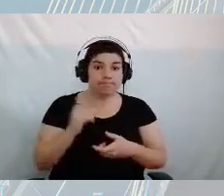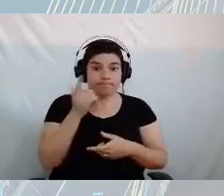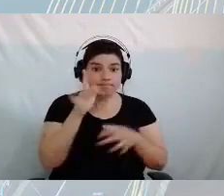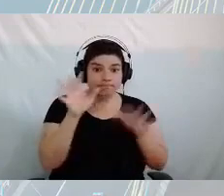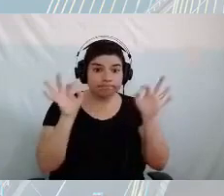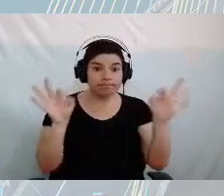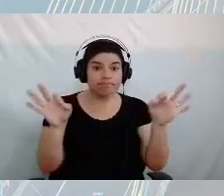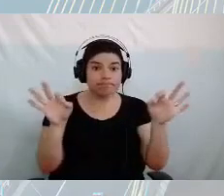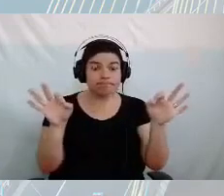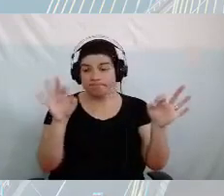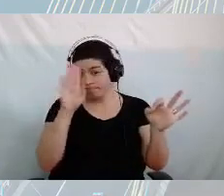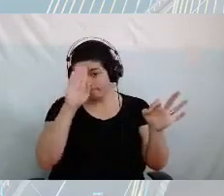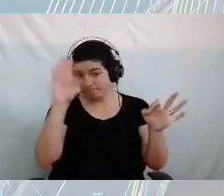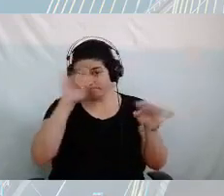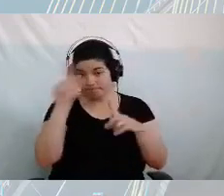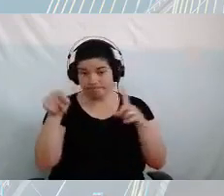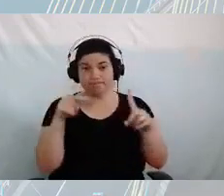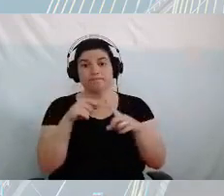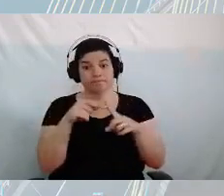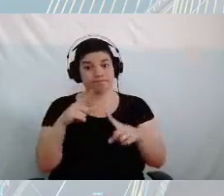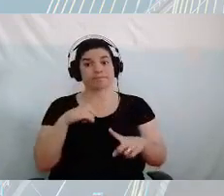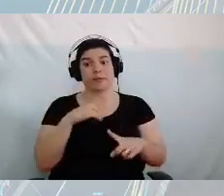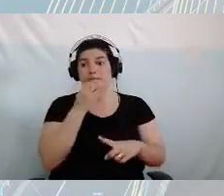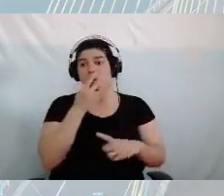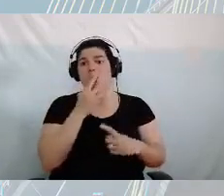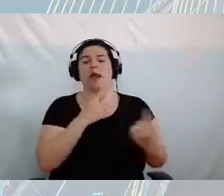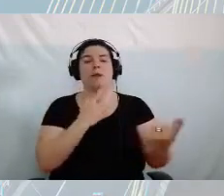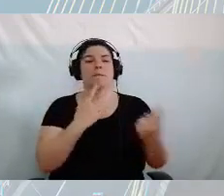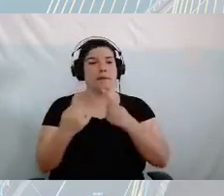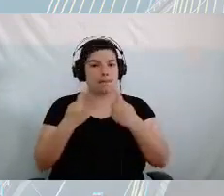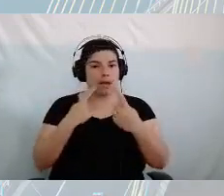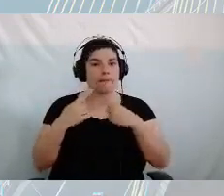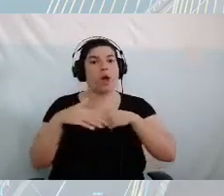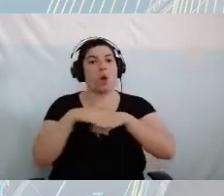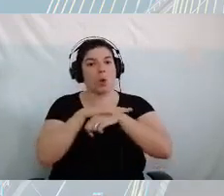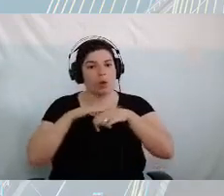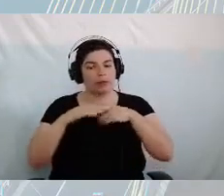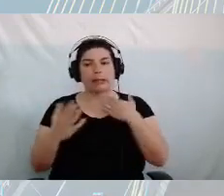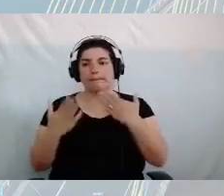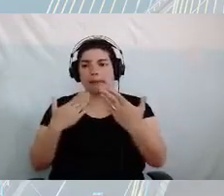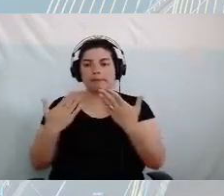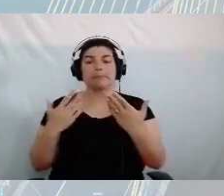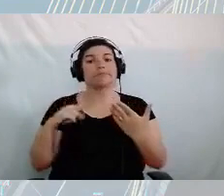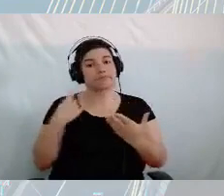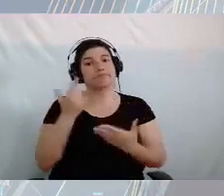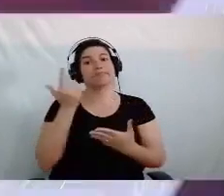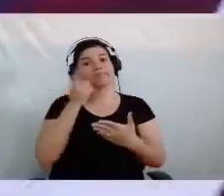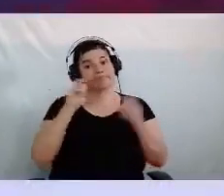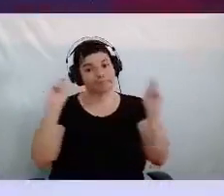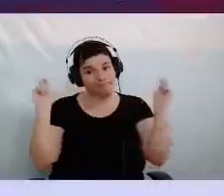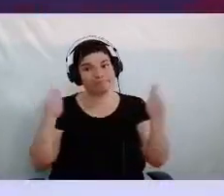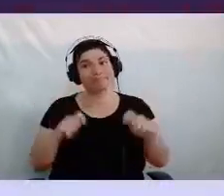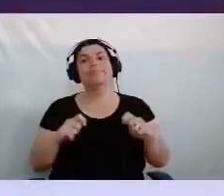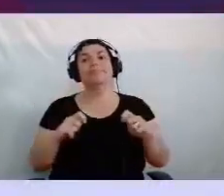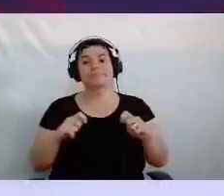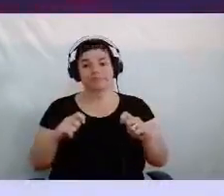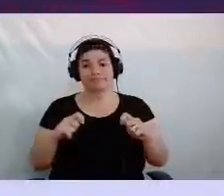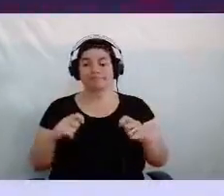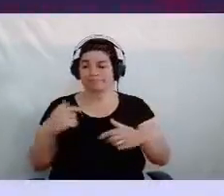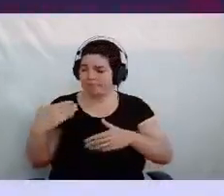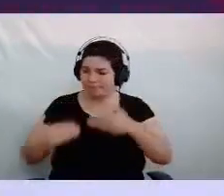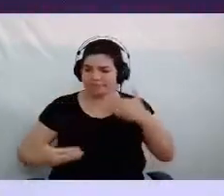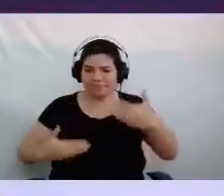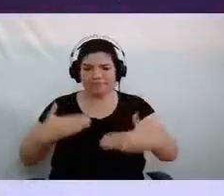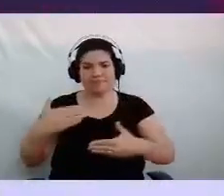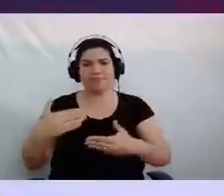as premissas e objetivos geraram boas discussões, bons debates, e assim a gente conseguiu dar os primeiros passos em direção ao